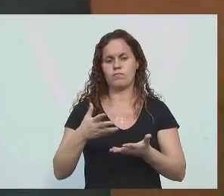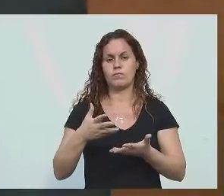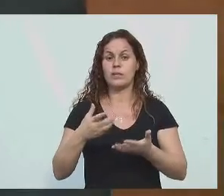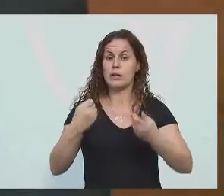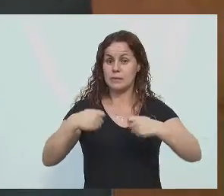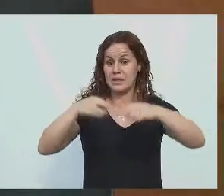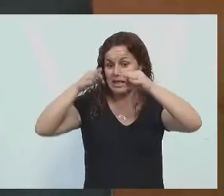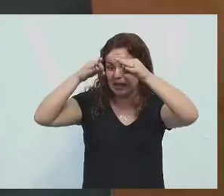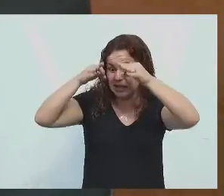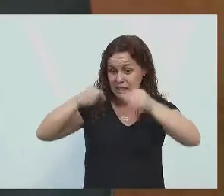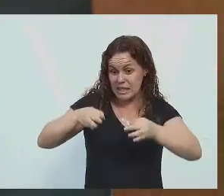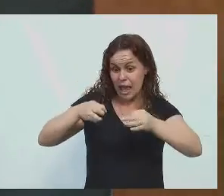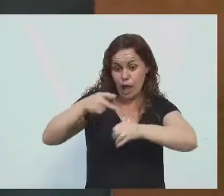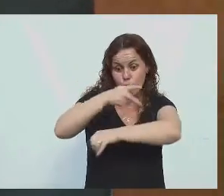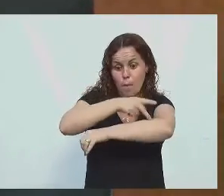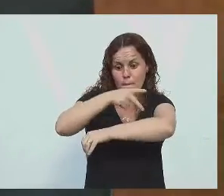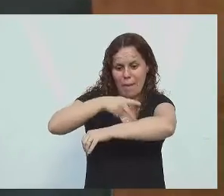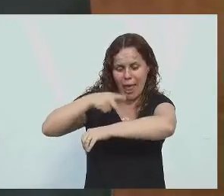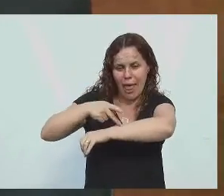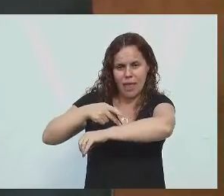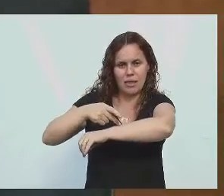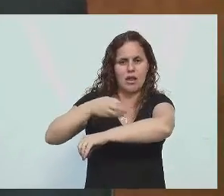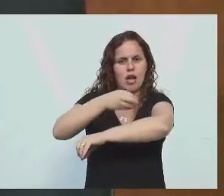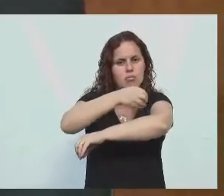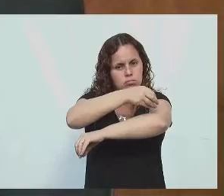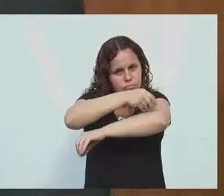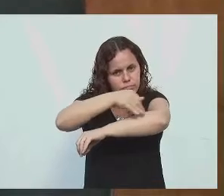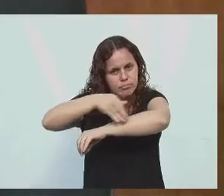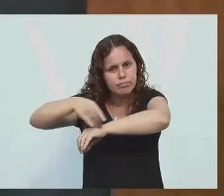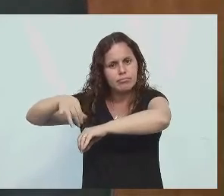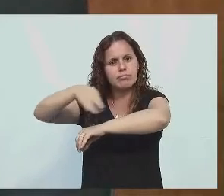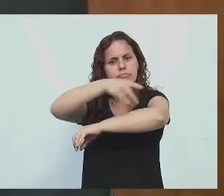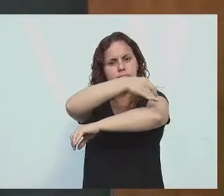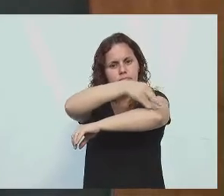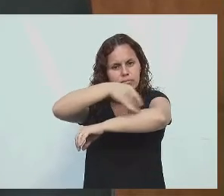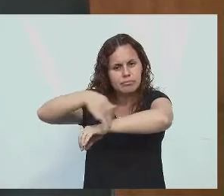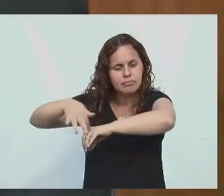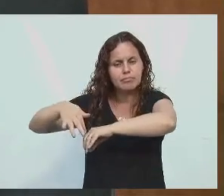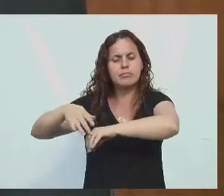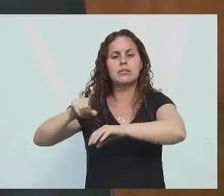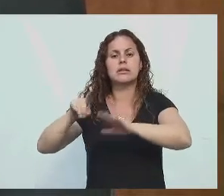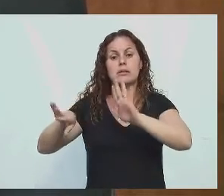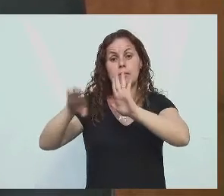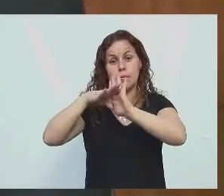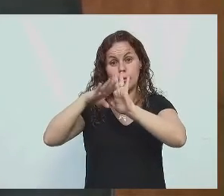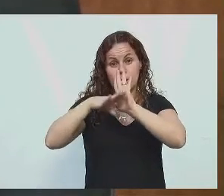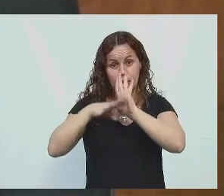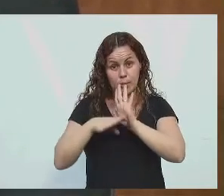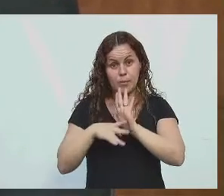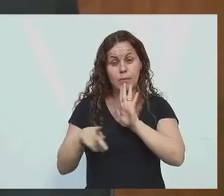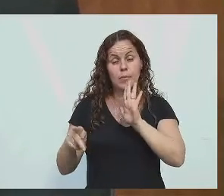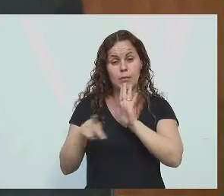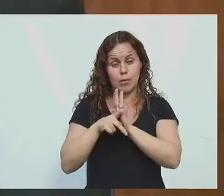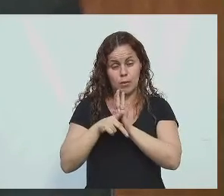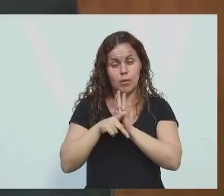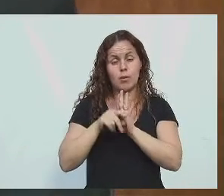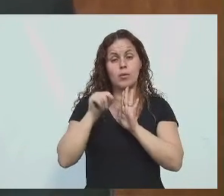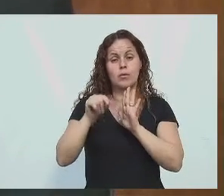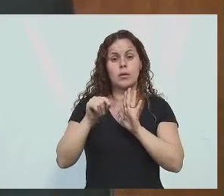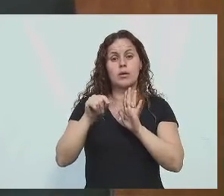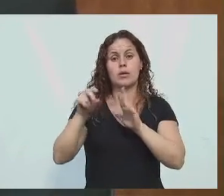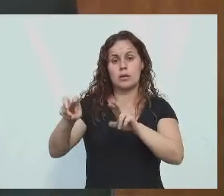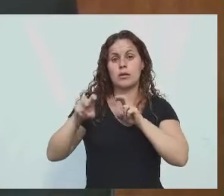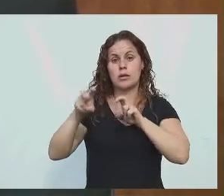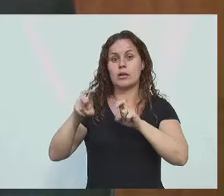correta. Fazer, colocar em prática o programa da mecanização rural, né, que é um projeto de